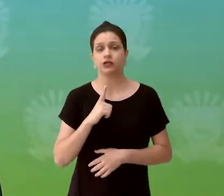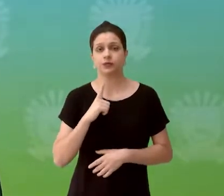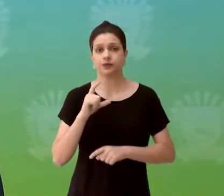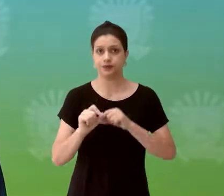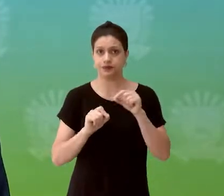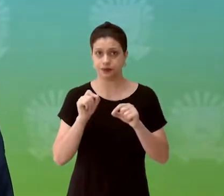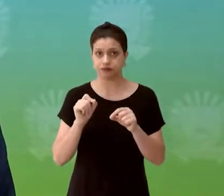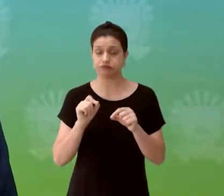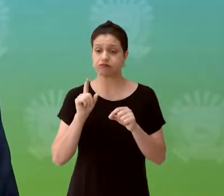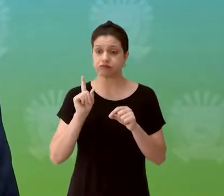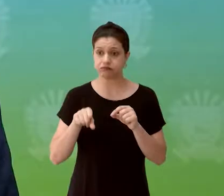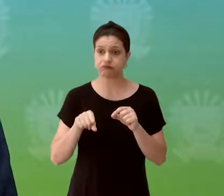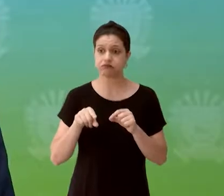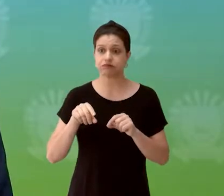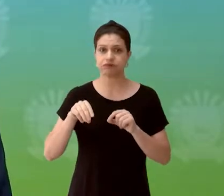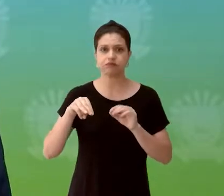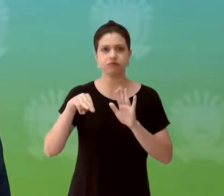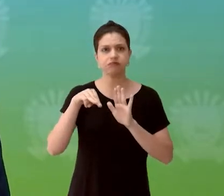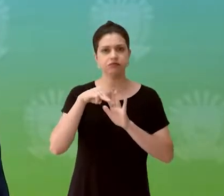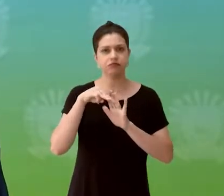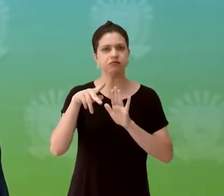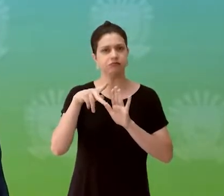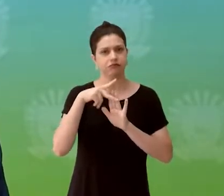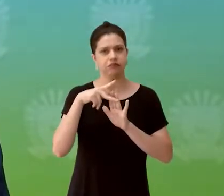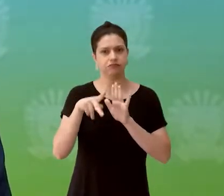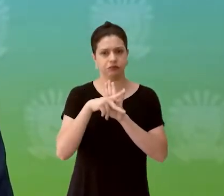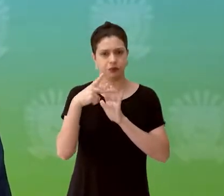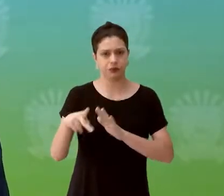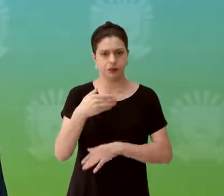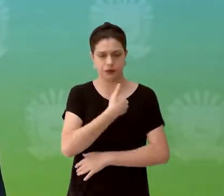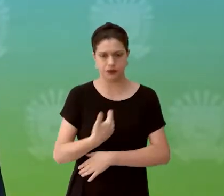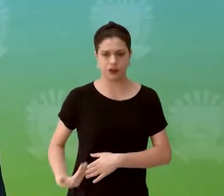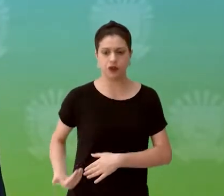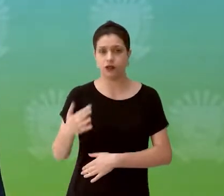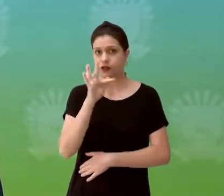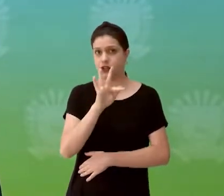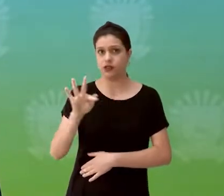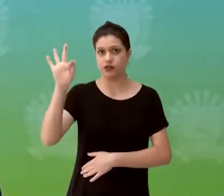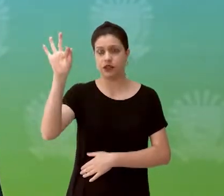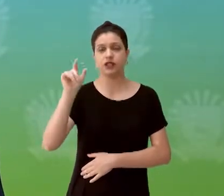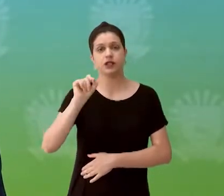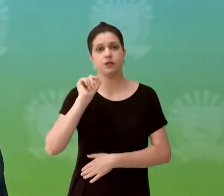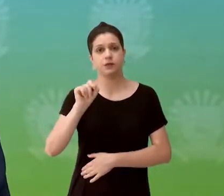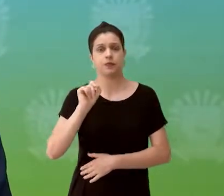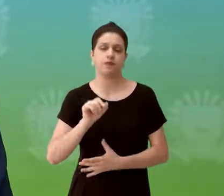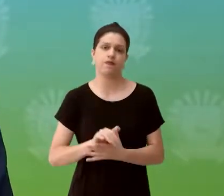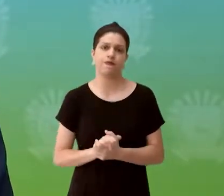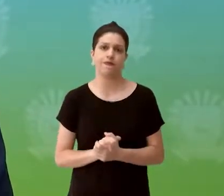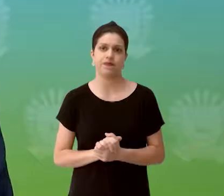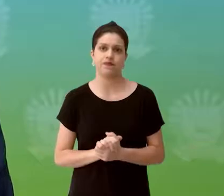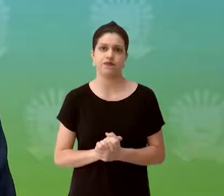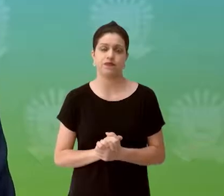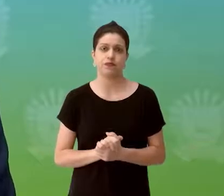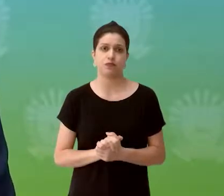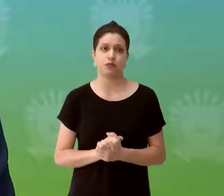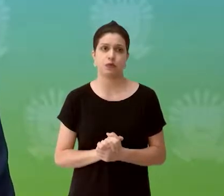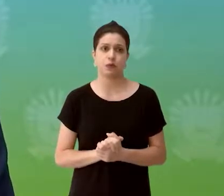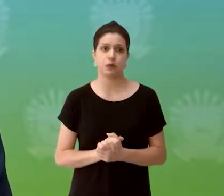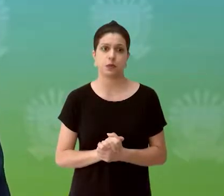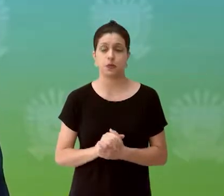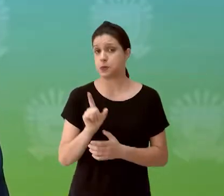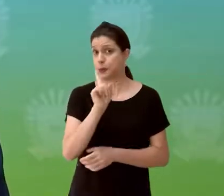inclusive uma medida provisória do governo federal para que essa gratuidade acontecesse, mas não